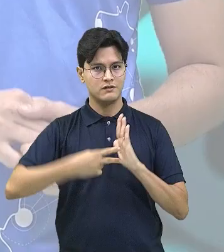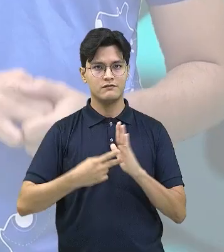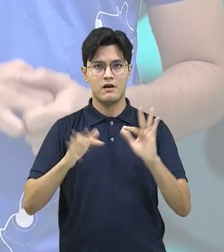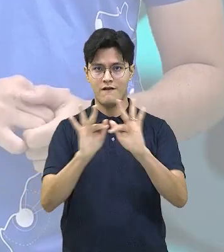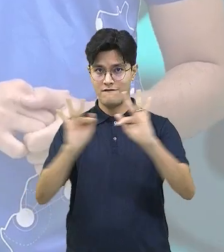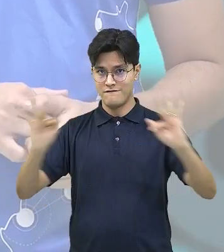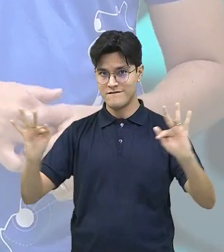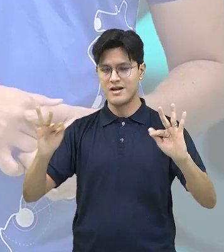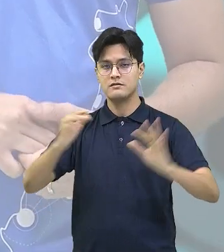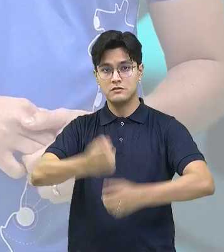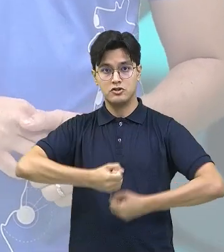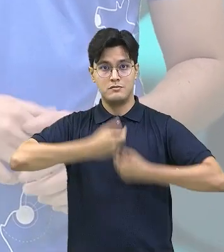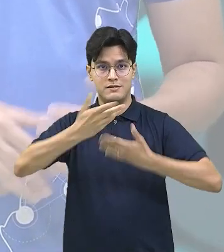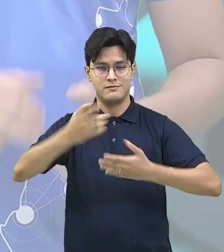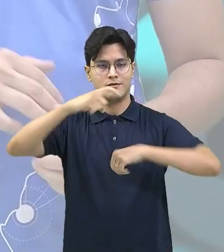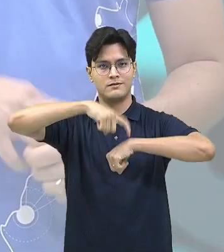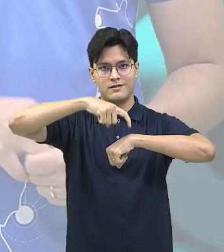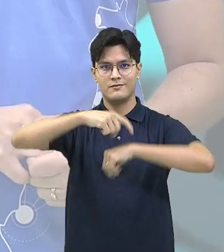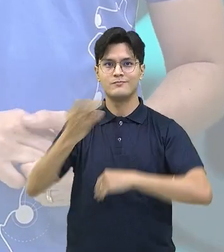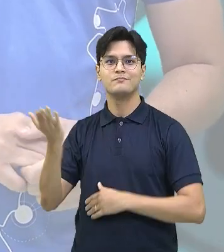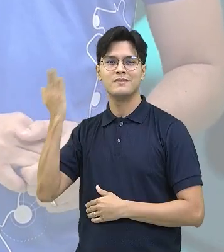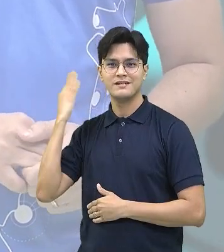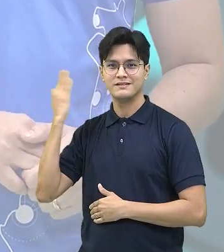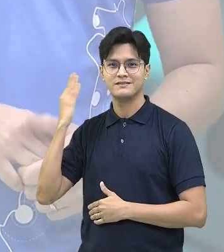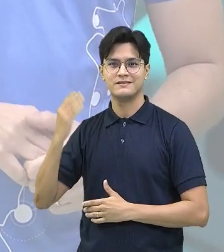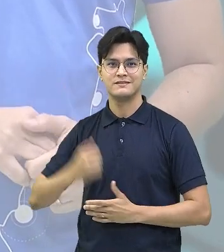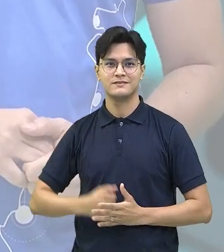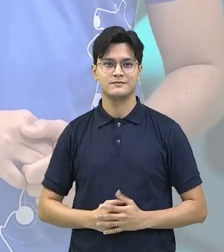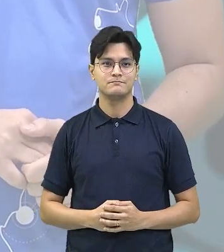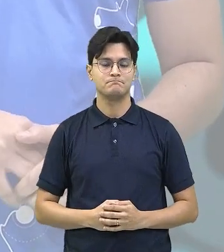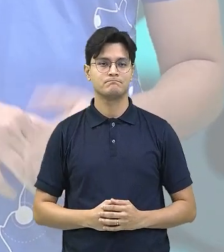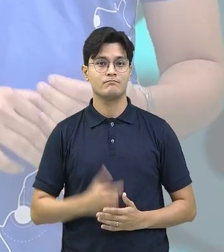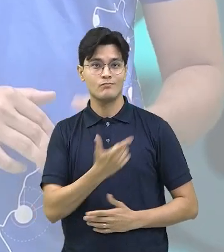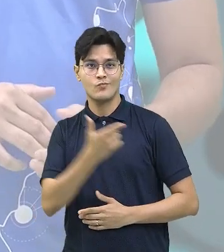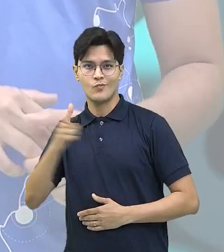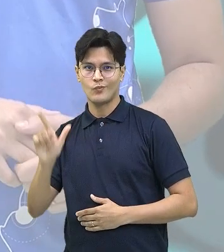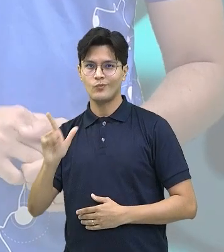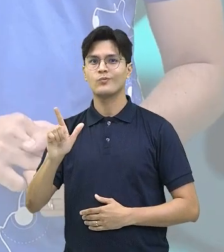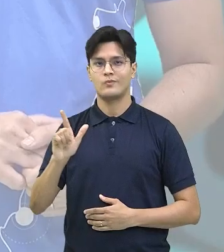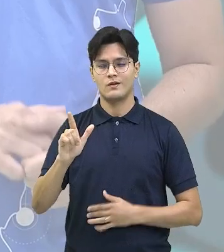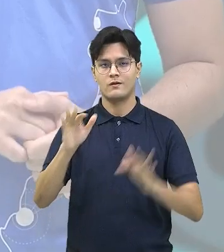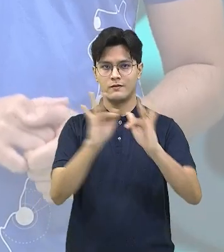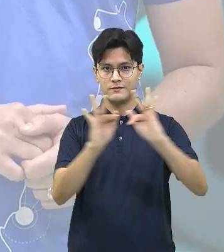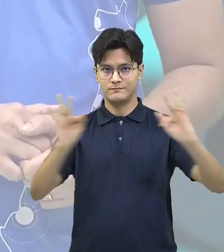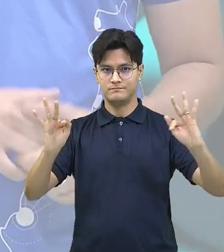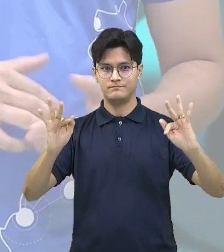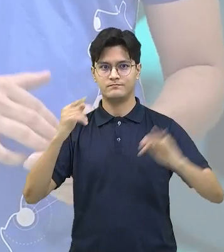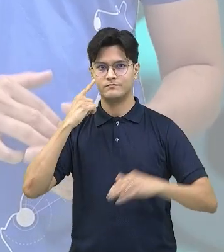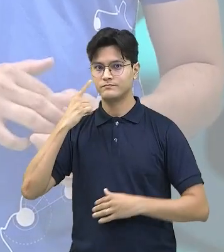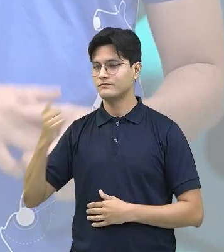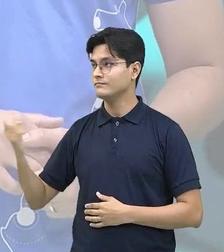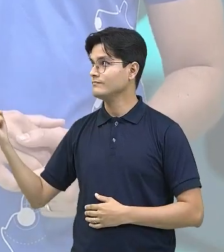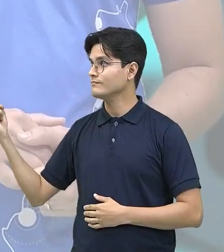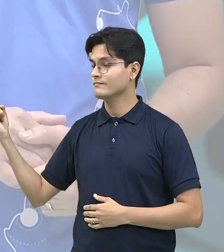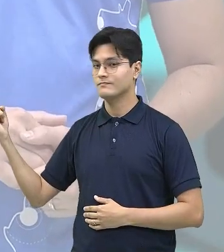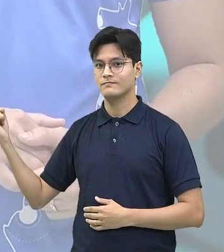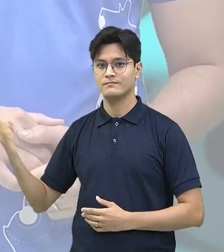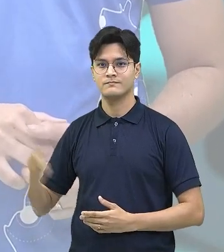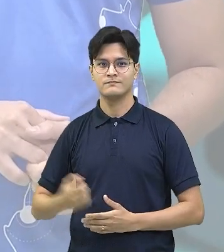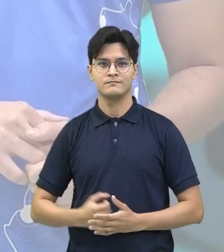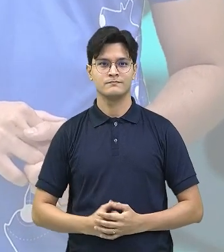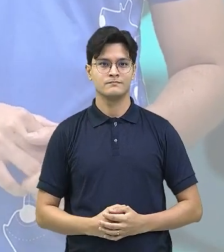English yesterday. Então, a outra frase que nós temos aqui, she didn't watch TV last